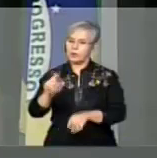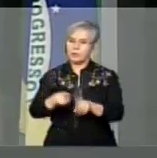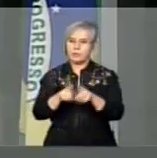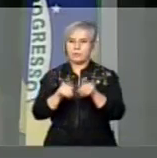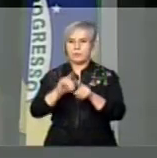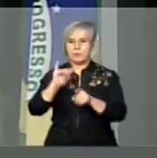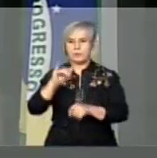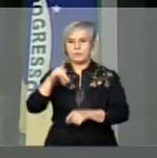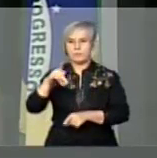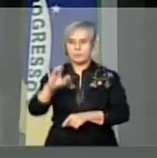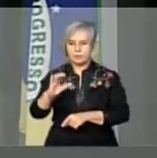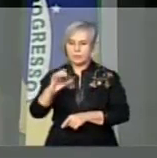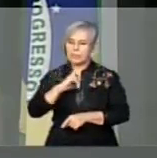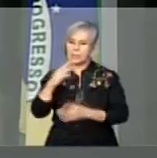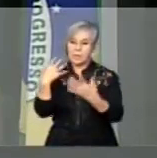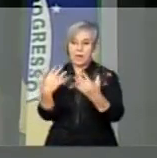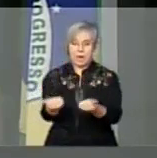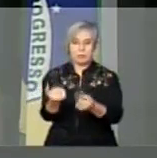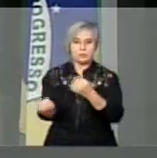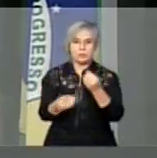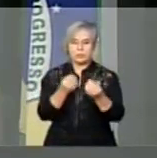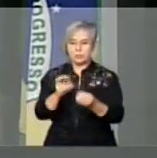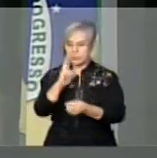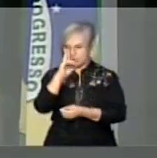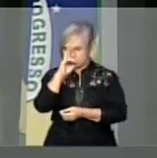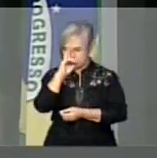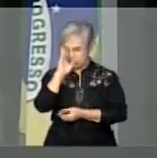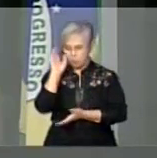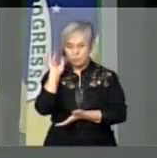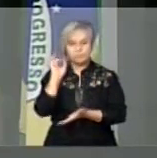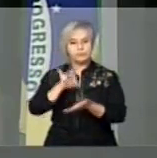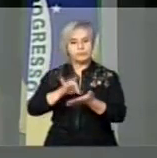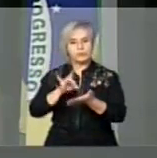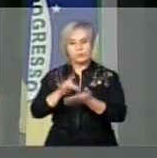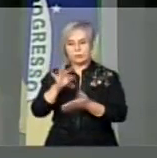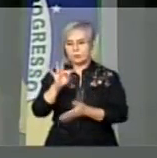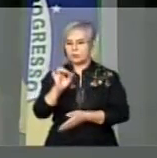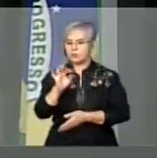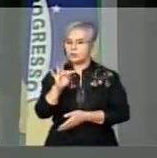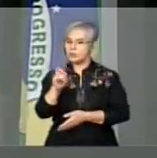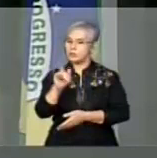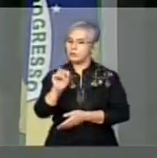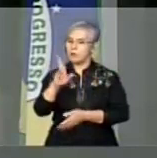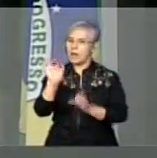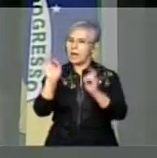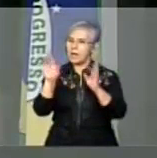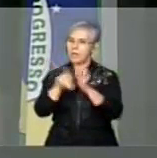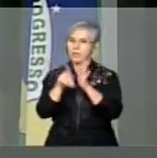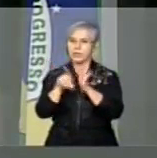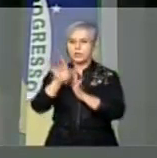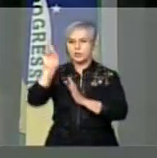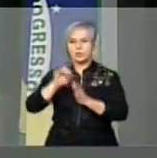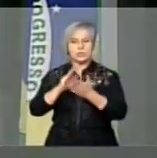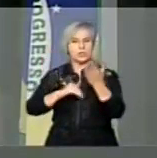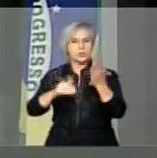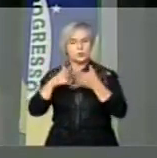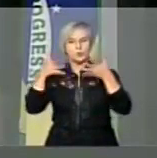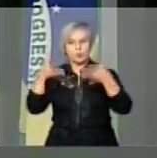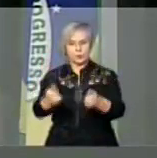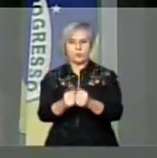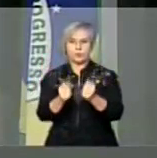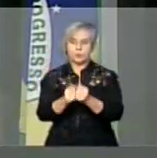são reconhecidos como titulares exclusivos e beneficiários de todos os direitos relacionados